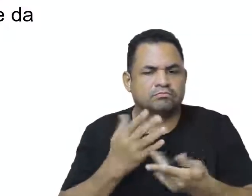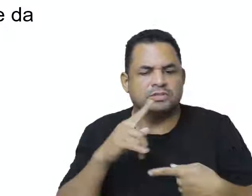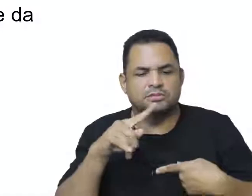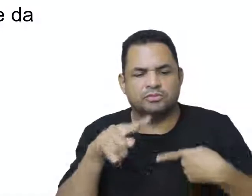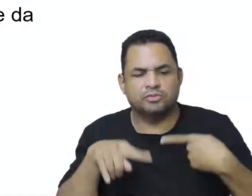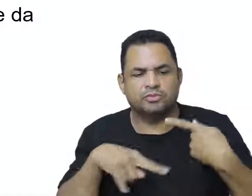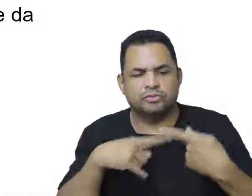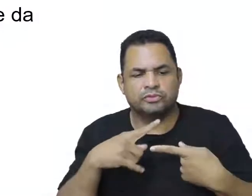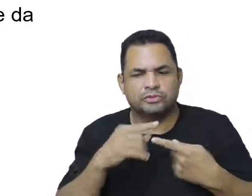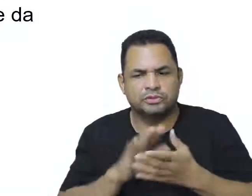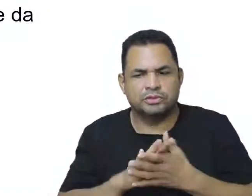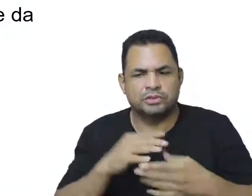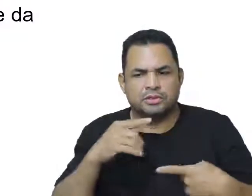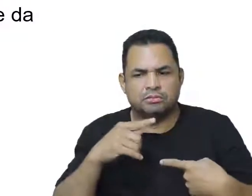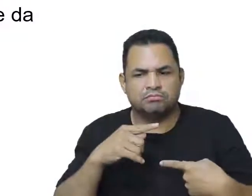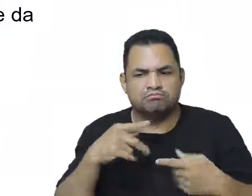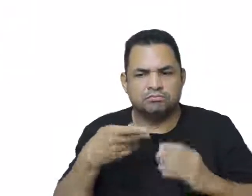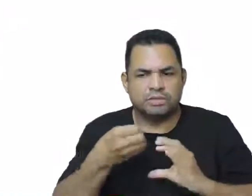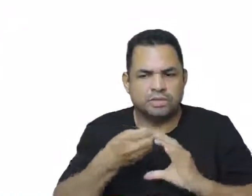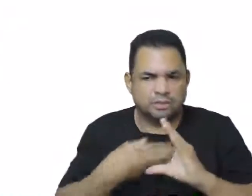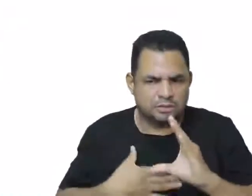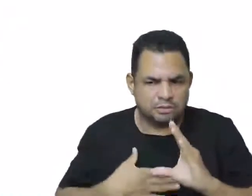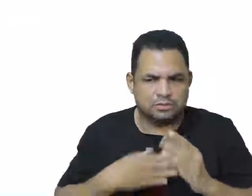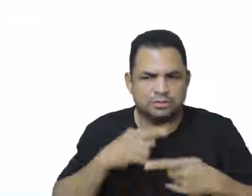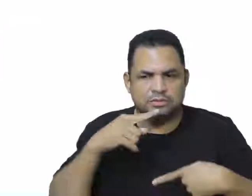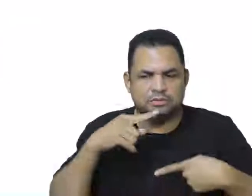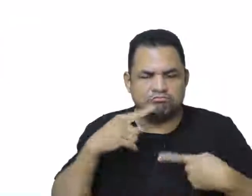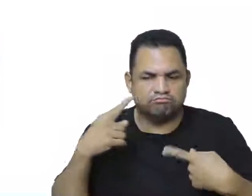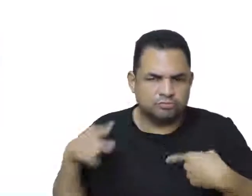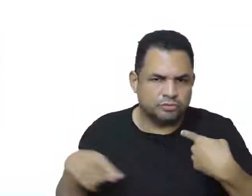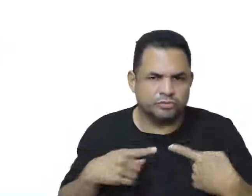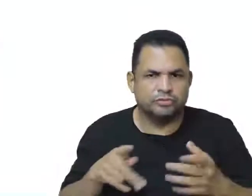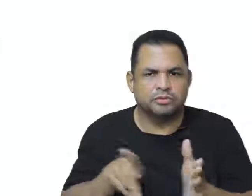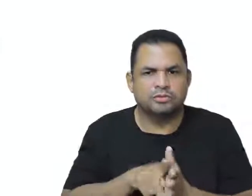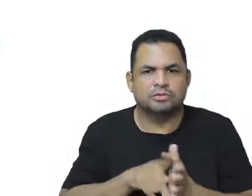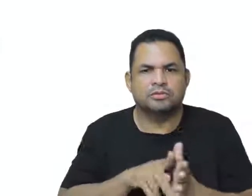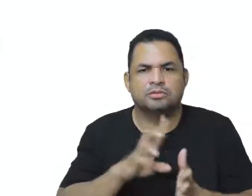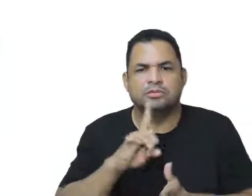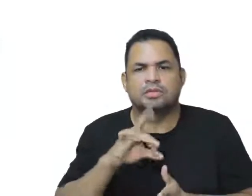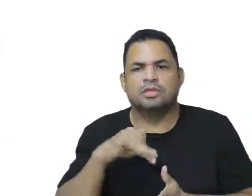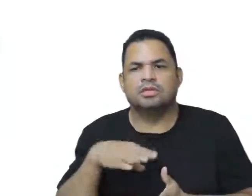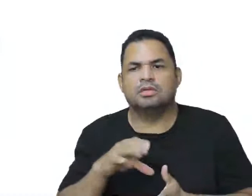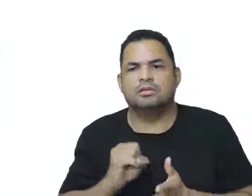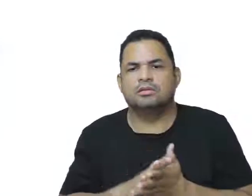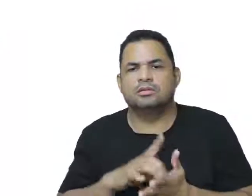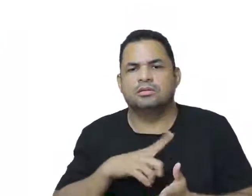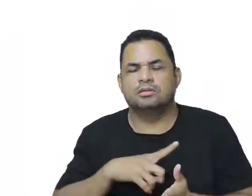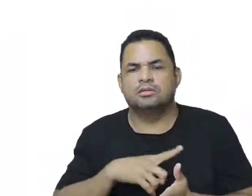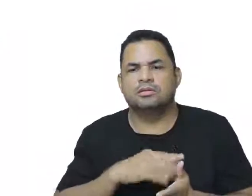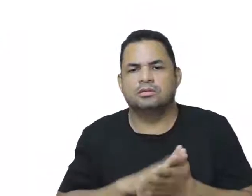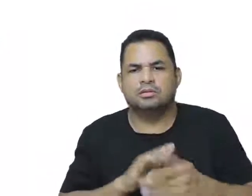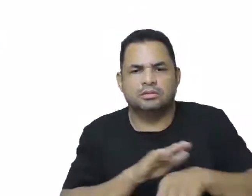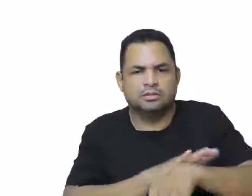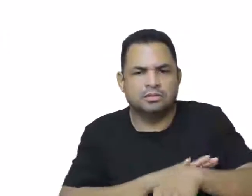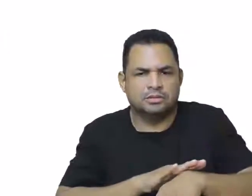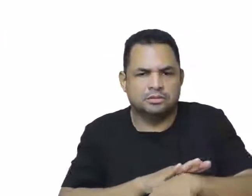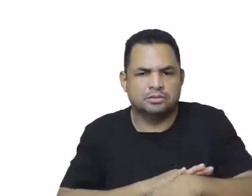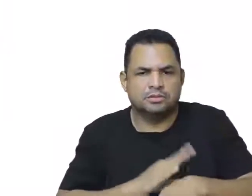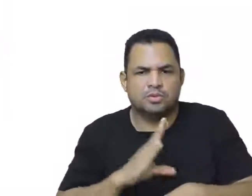aquela determinada função, tá bom? A derme é constituída por tecido